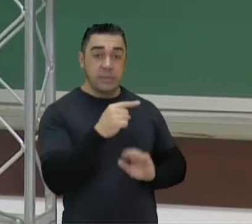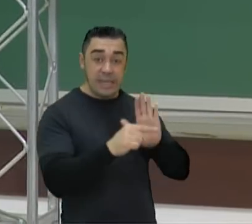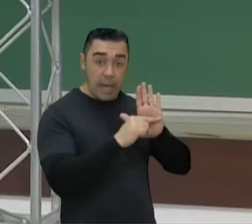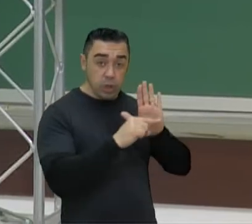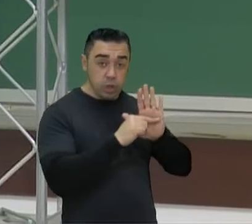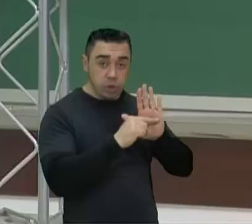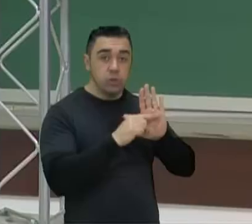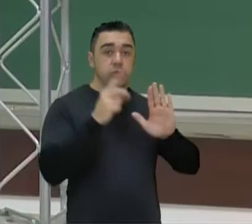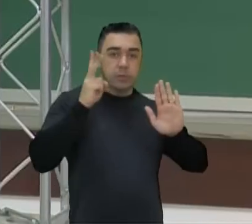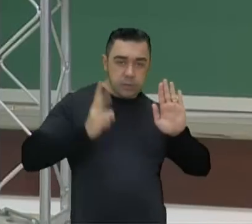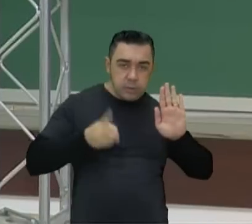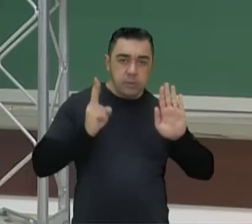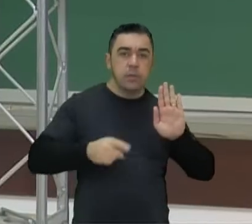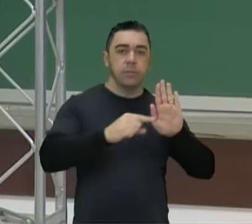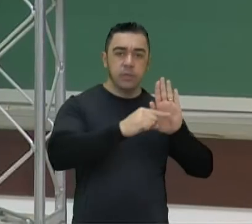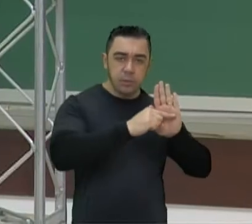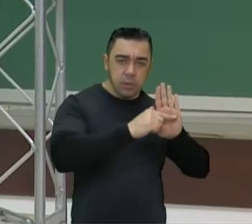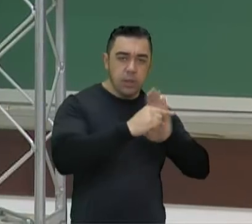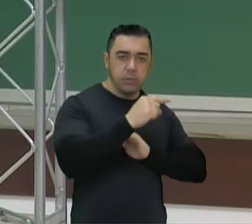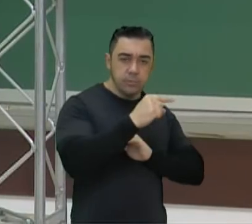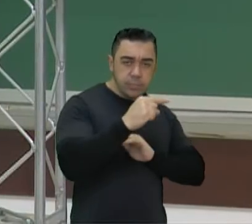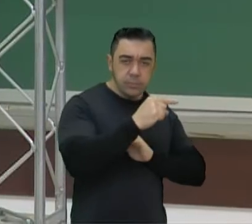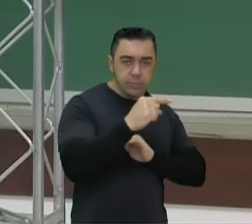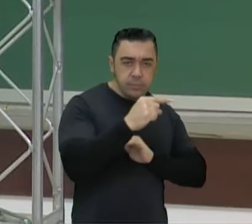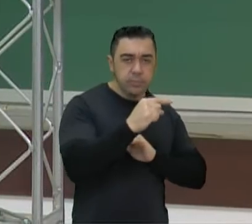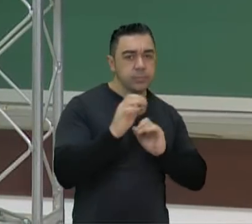o sinal de menos.